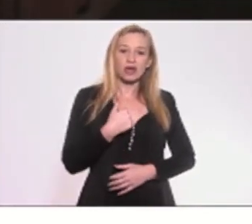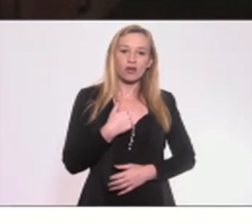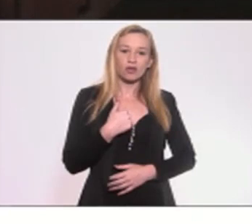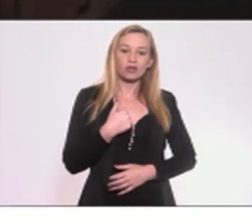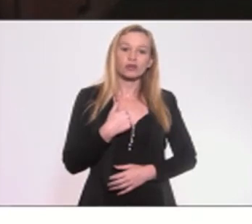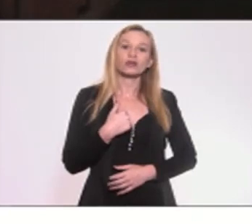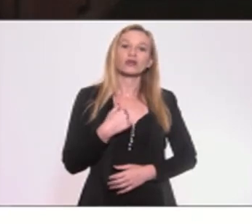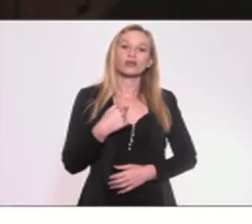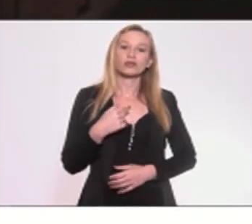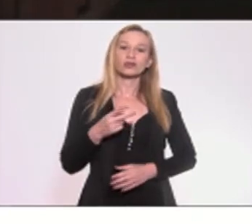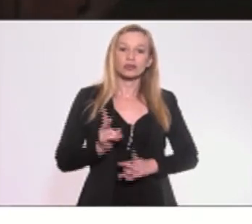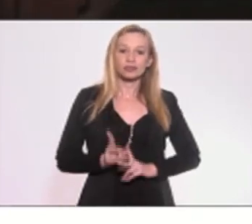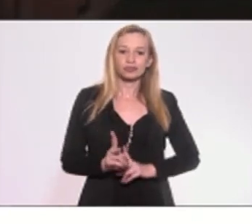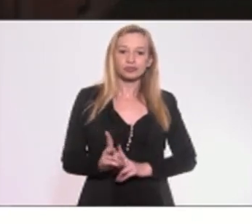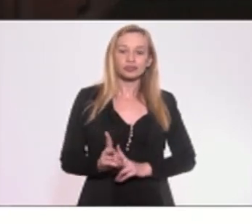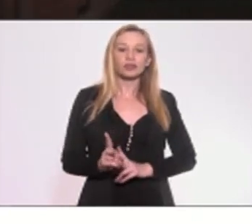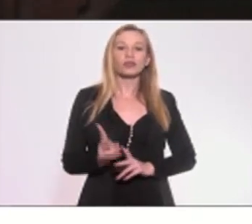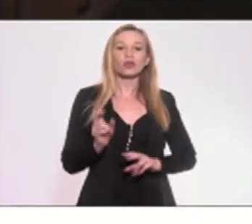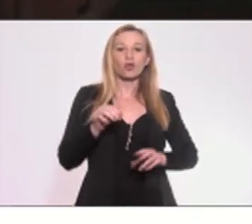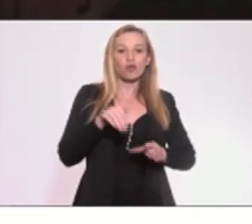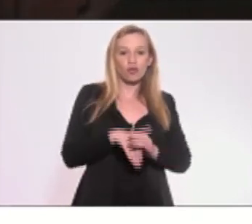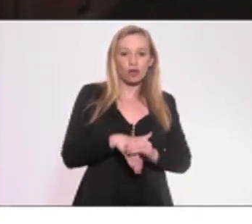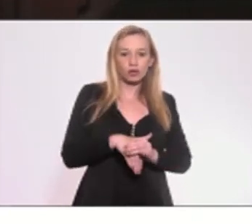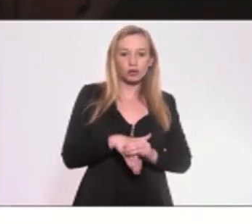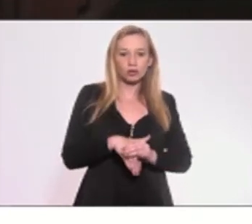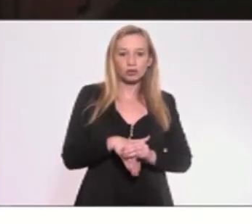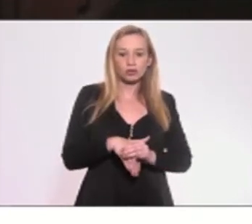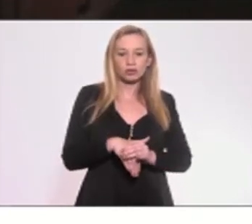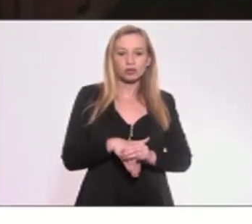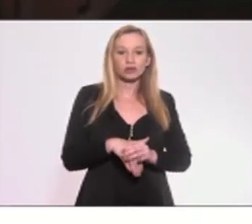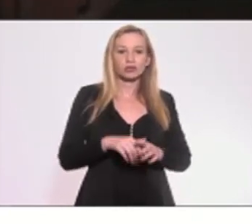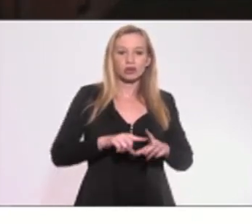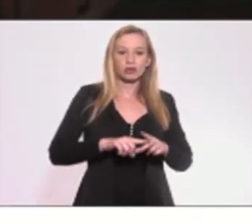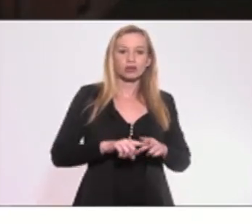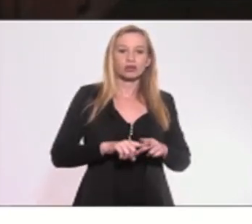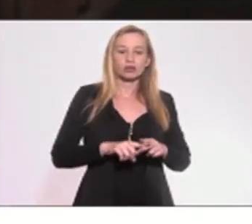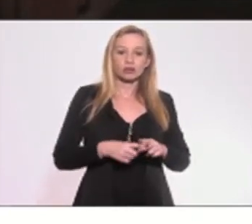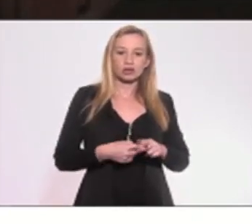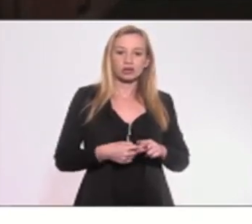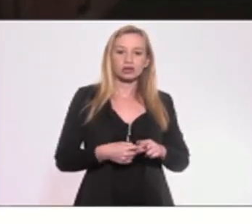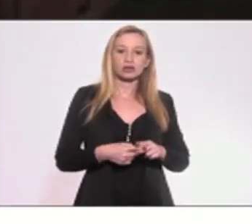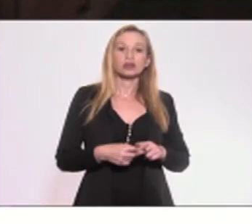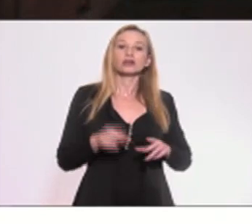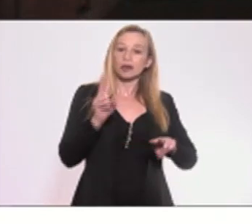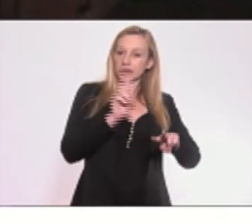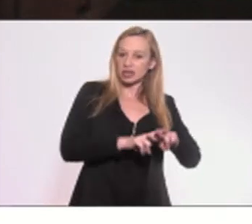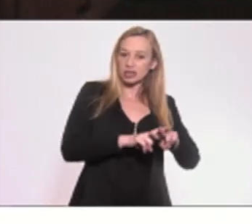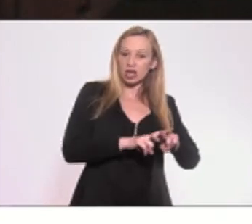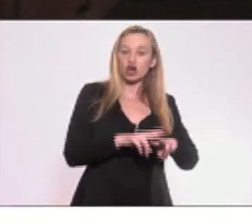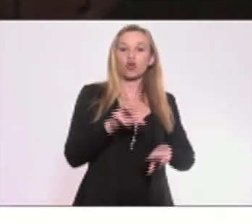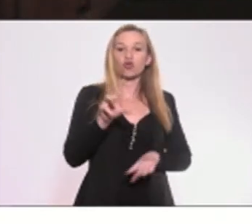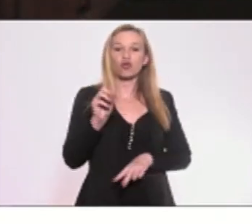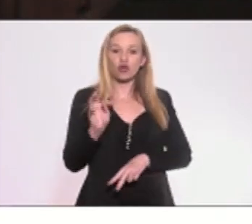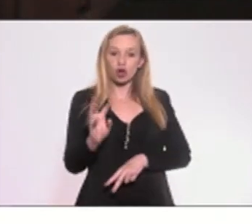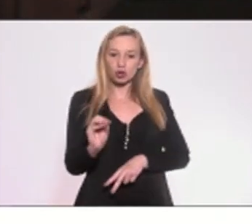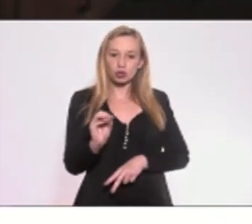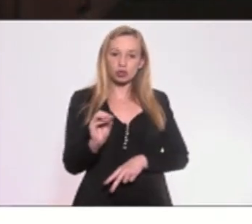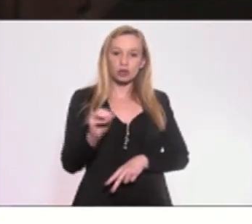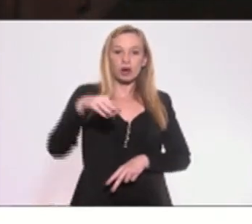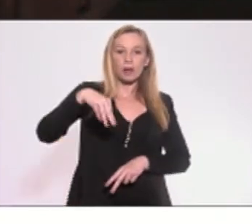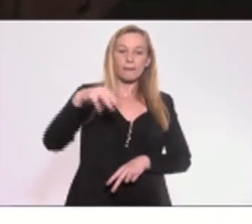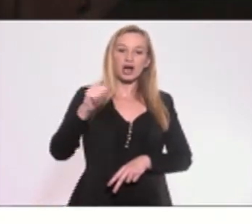o voto pela manutenção da prisão. E o voto da manutenção da prisão,